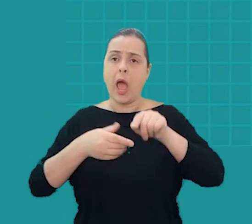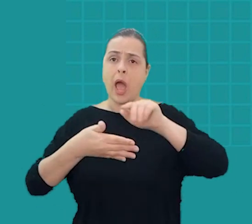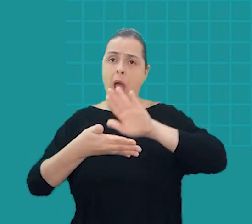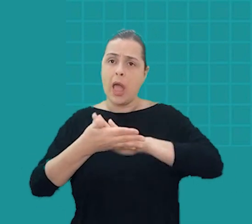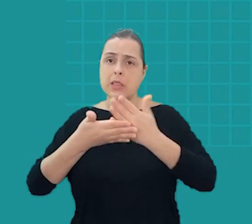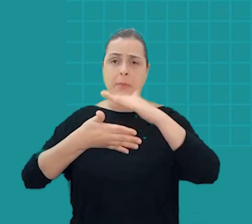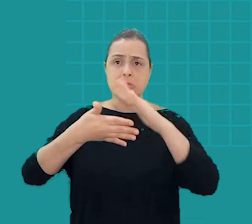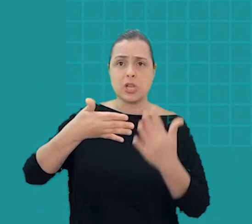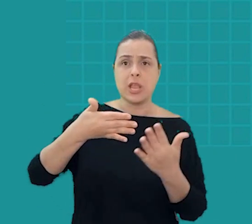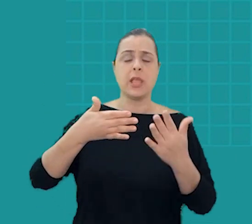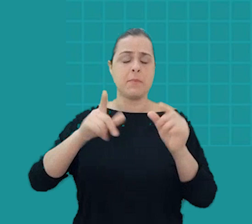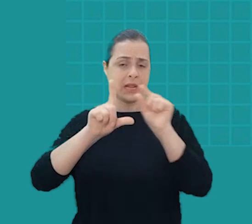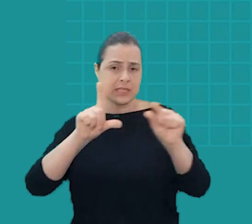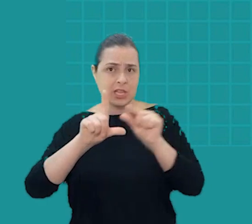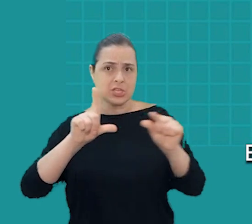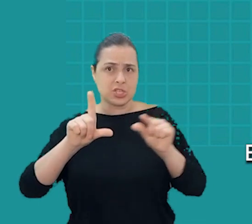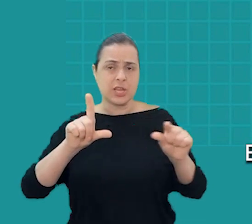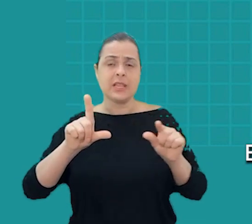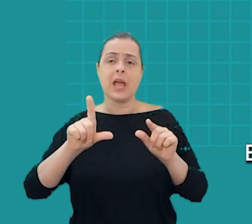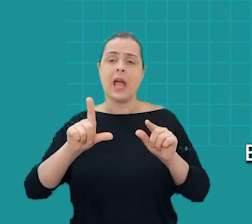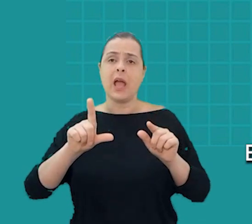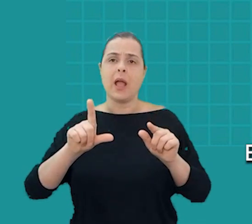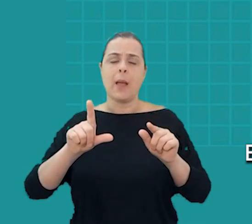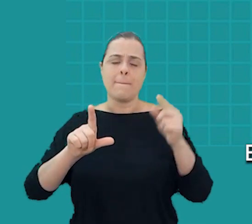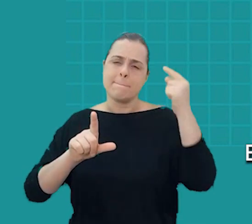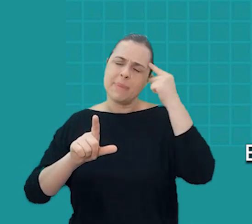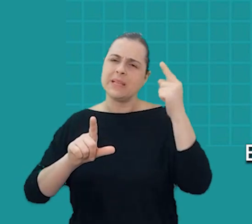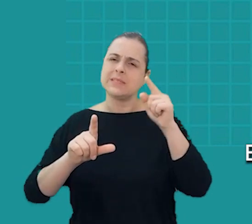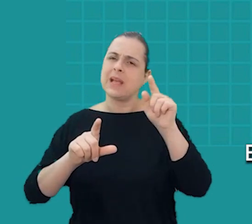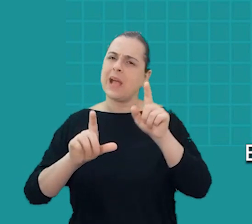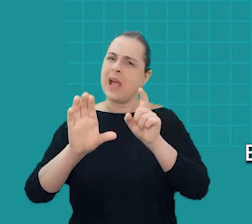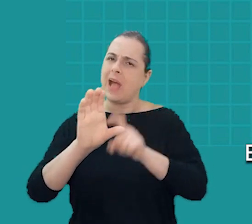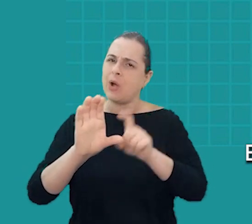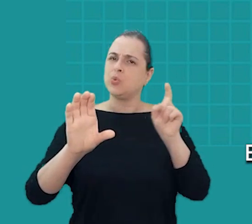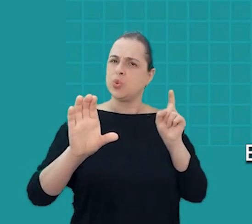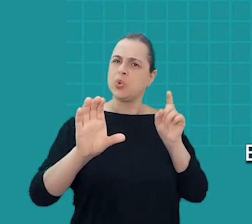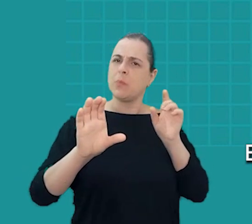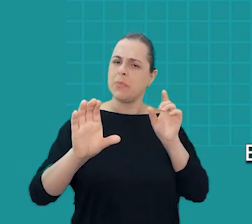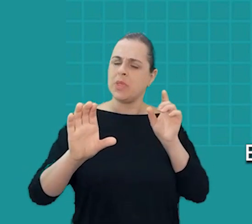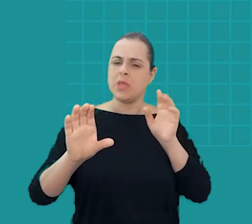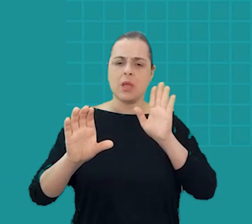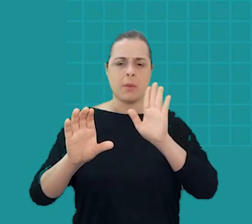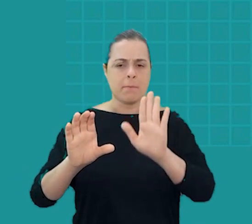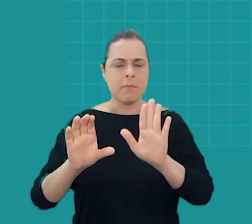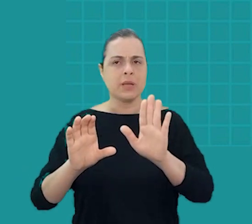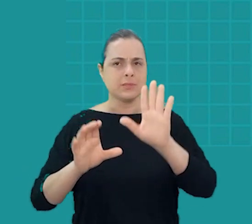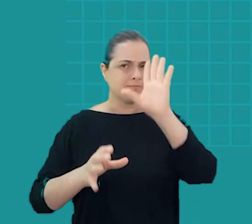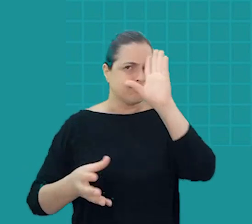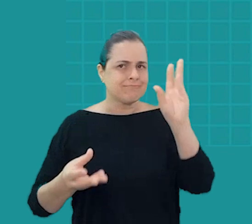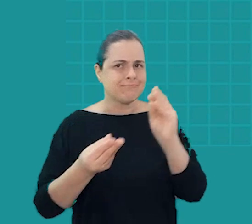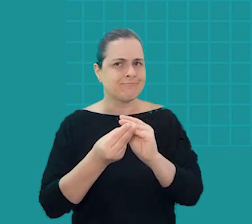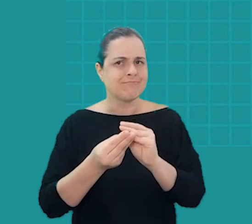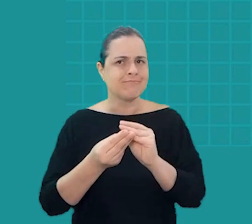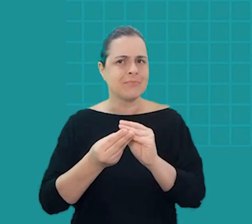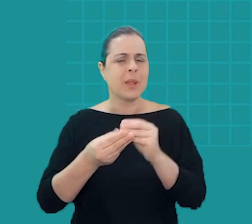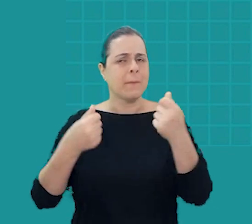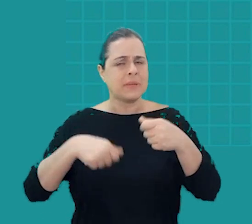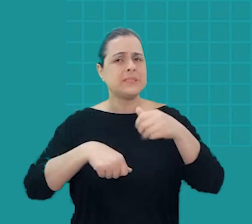você não precisa de força para colocar. Só falando de algumas, tá? Até para dar palavra aí